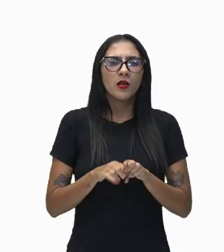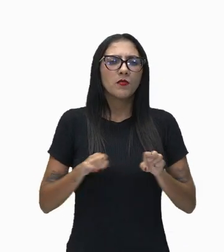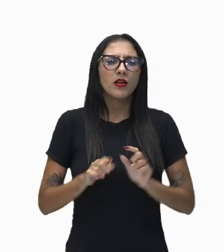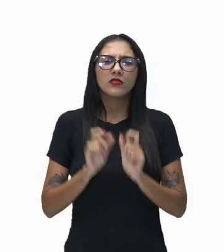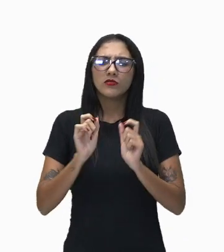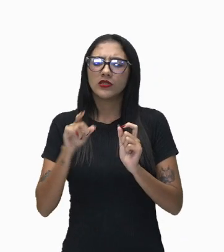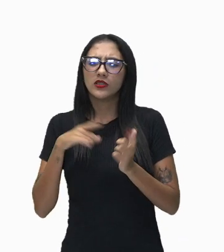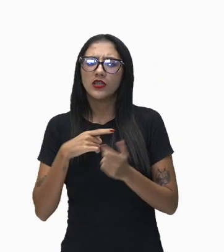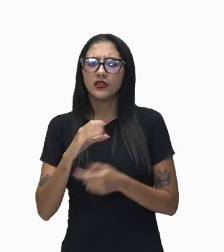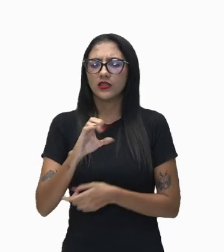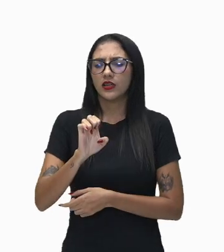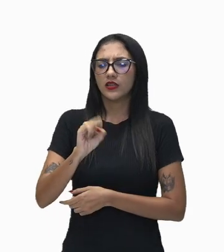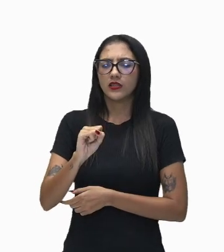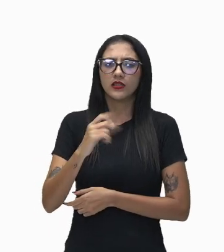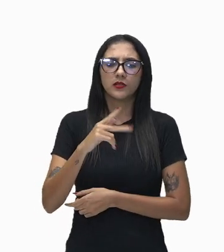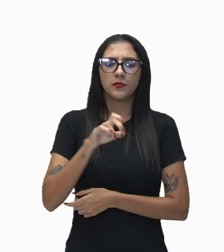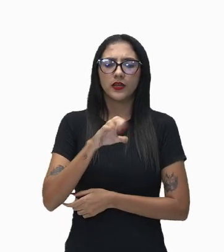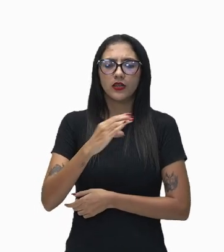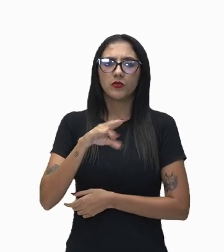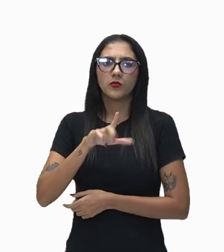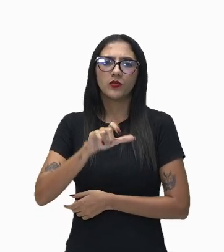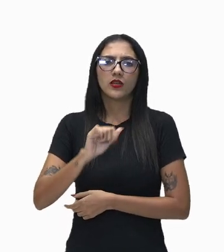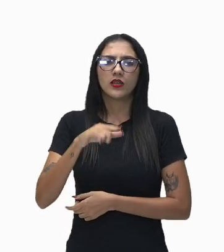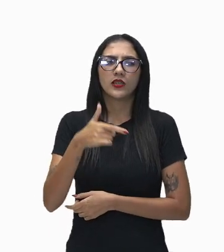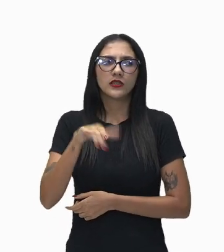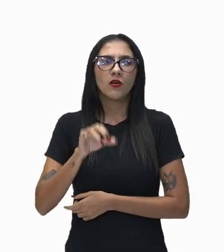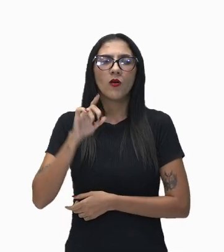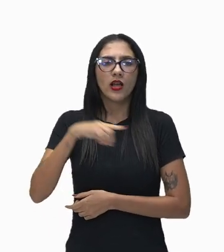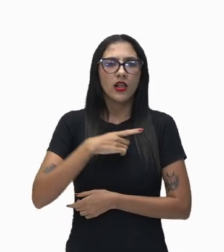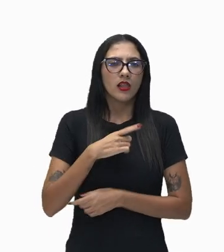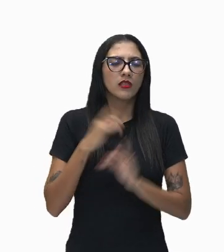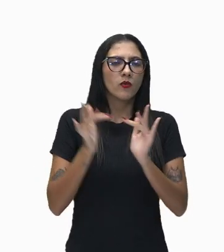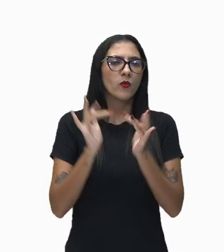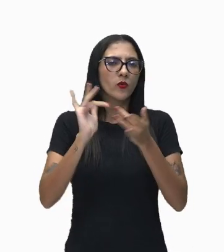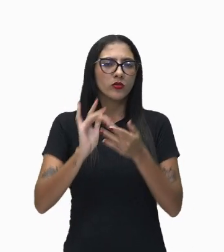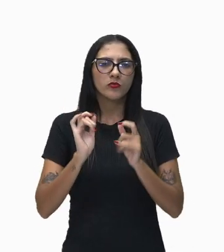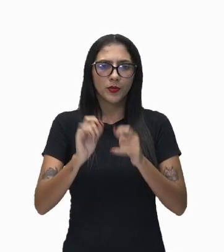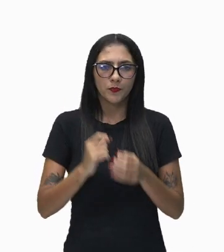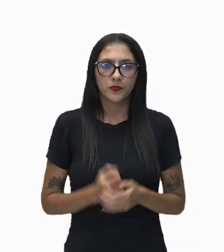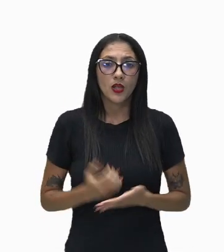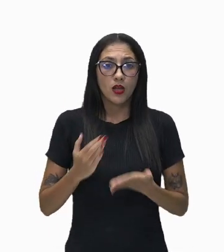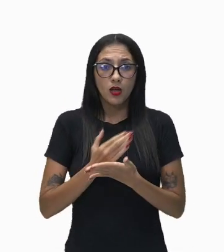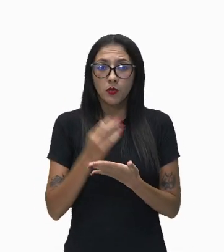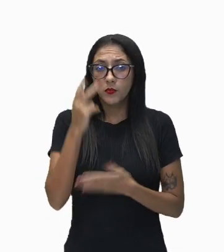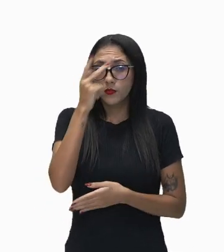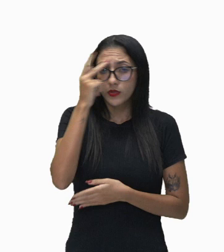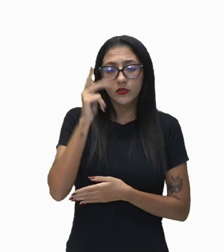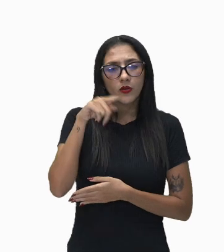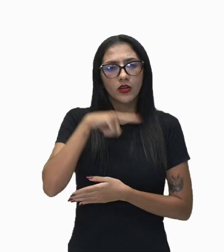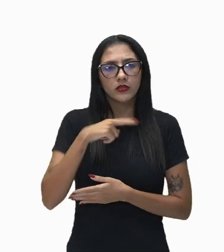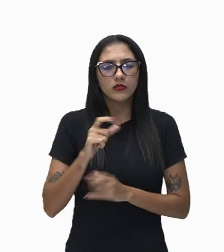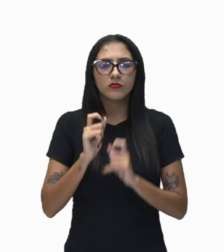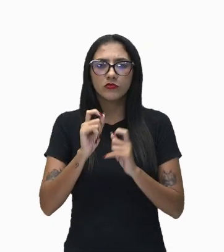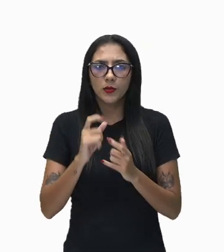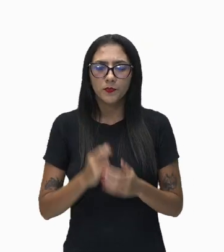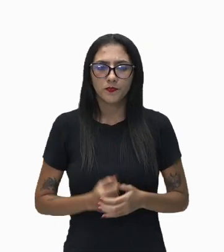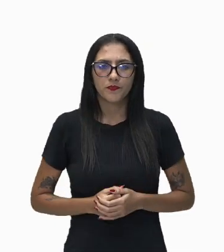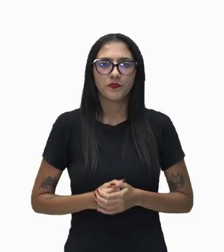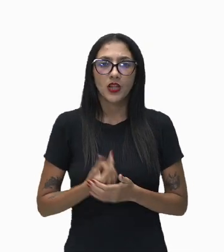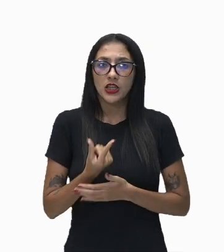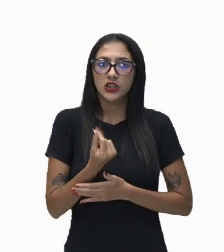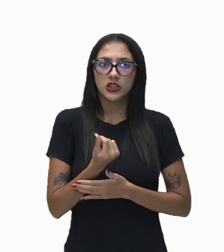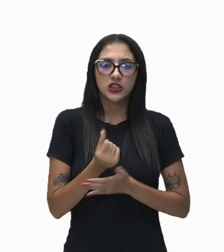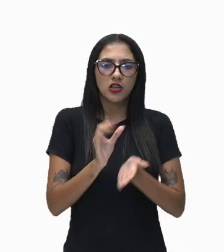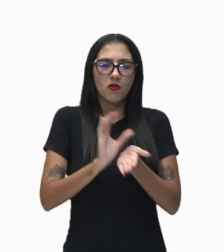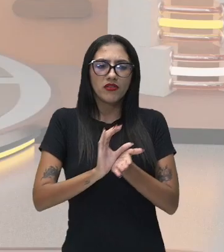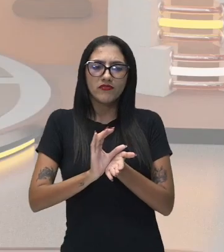em especulação financeira, nós estamos falando que as pessoas tinham a tendência de investir de